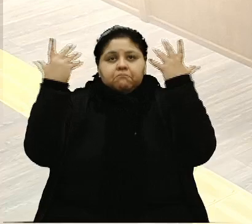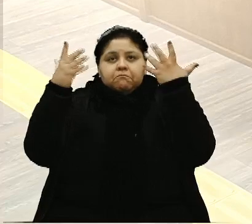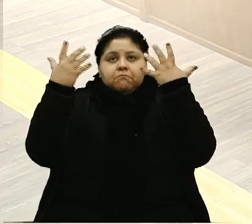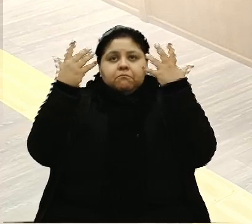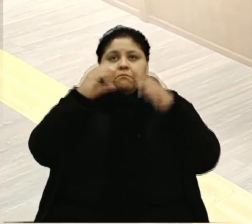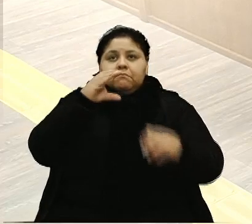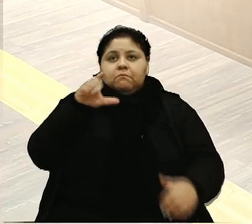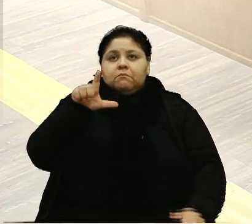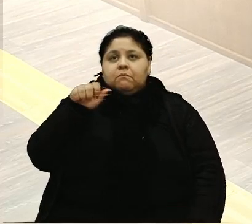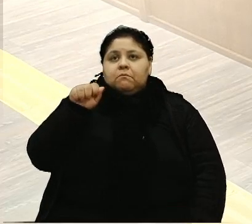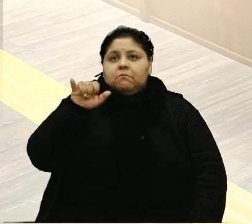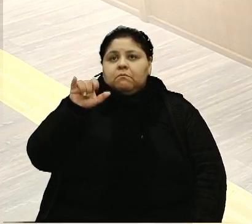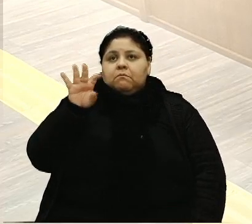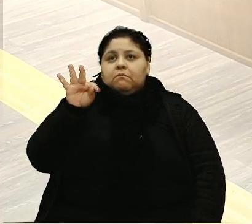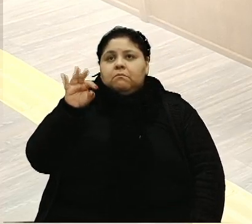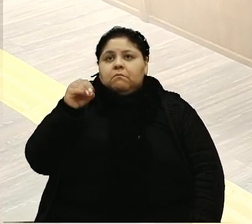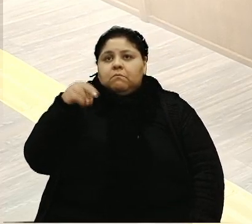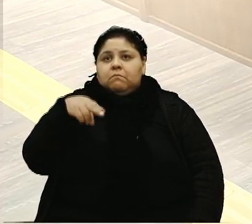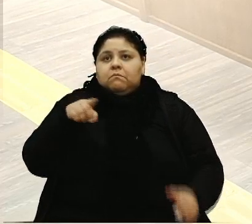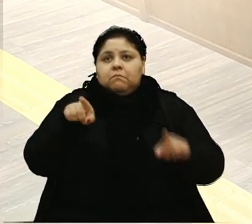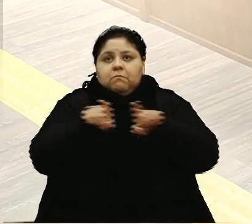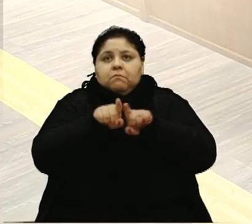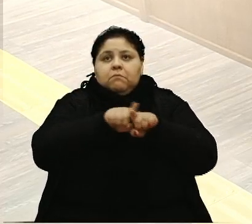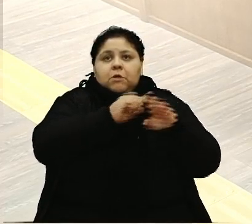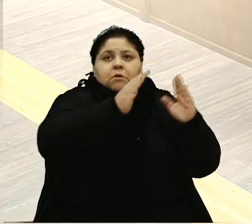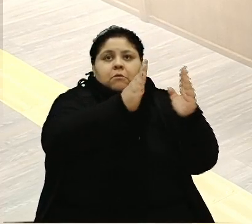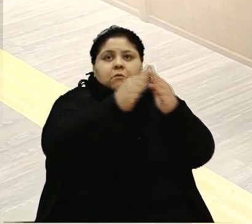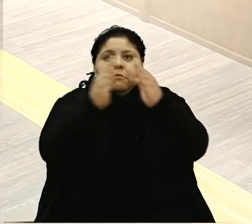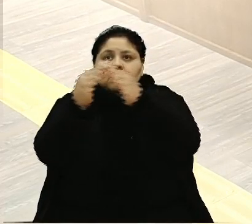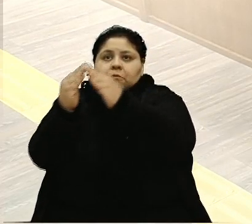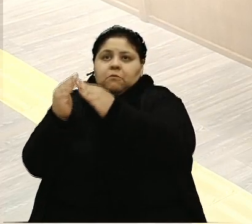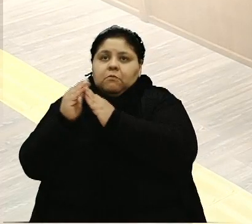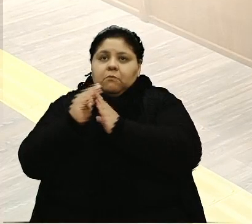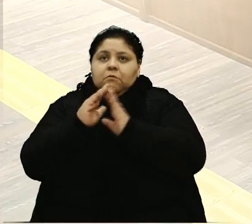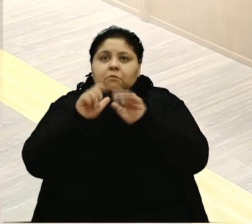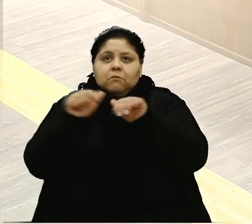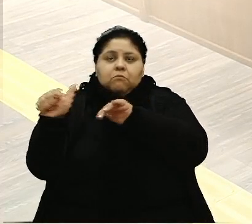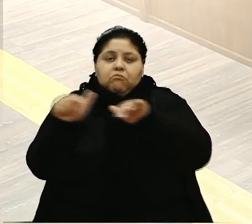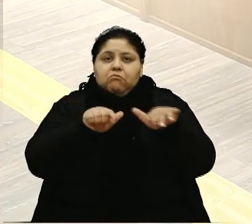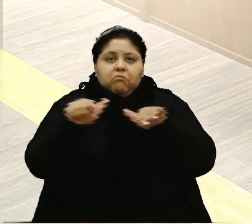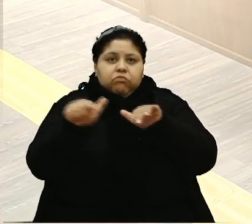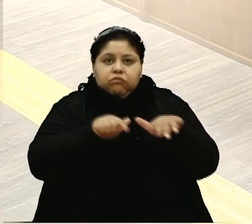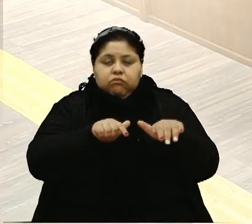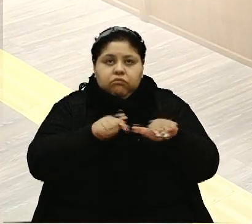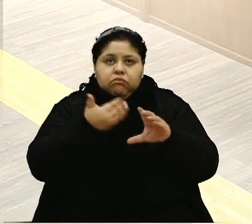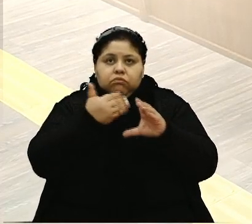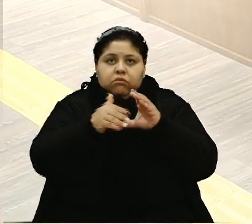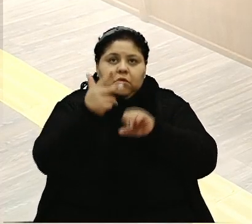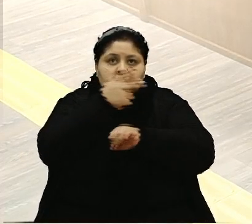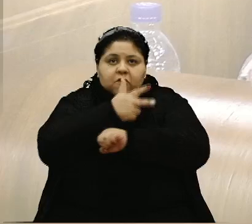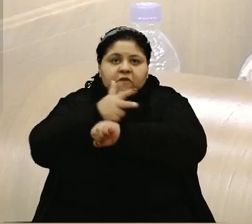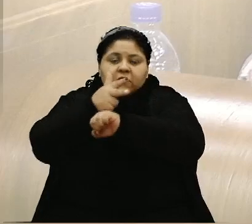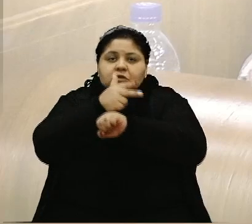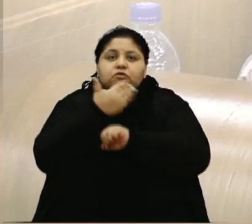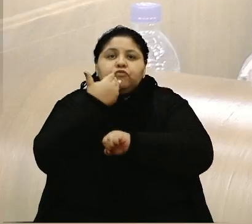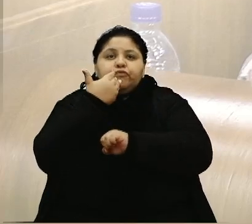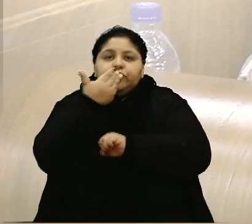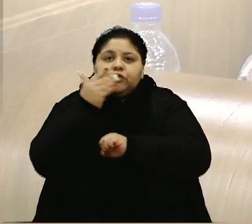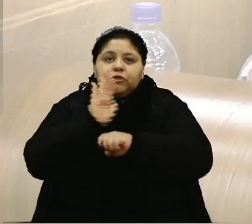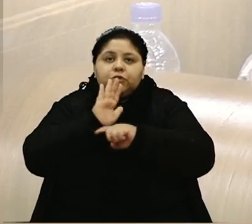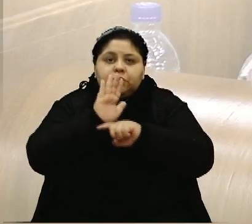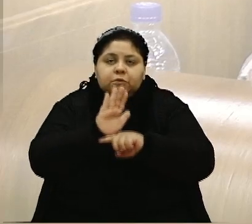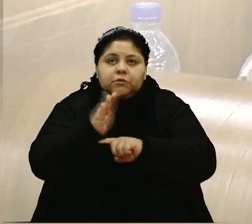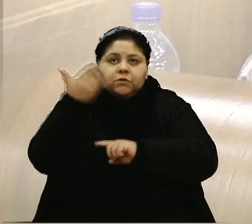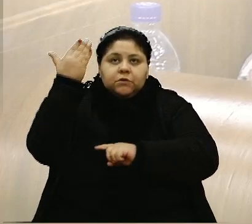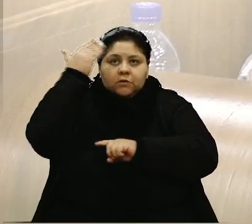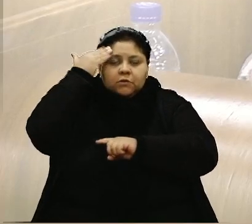também seus vizinhos que estão aqui, que toda semana me manda vídeo pedindo socorro. Nós sabemos que a